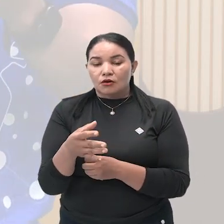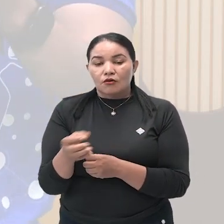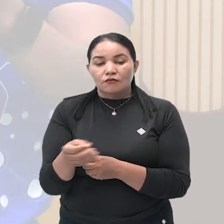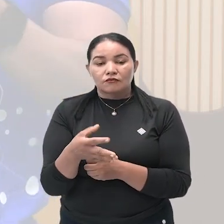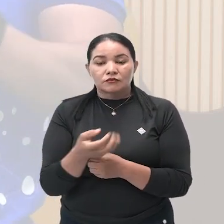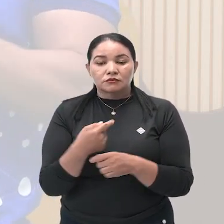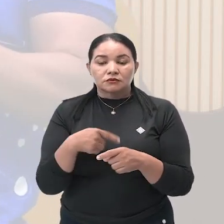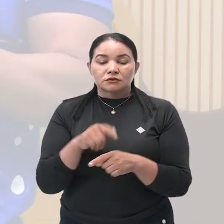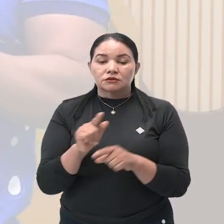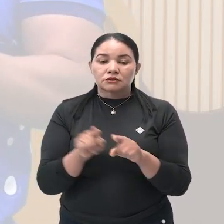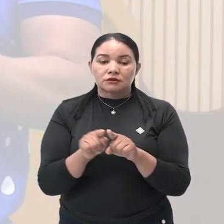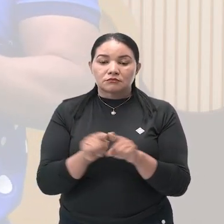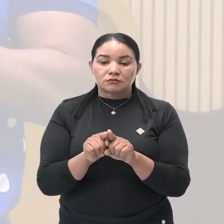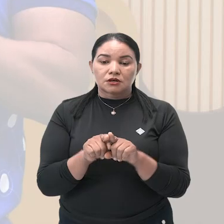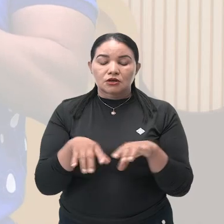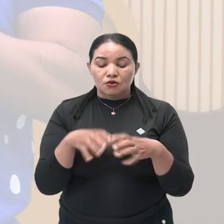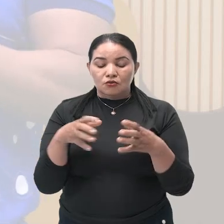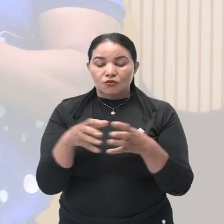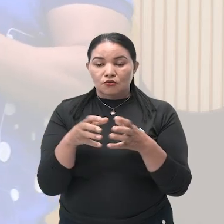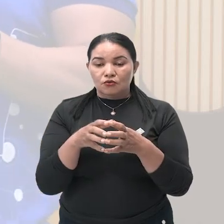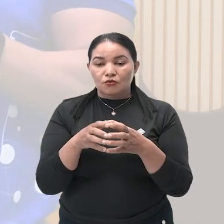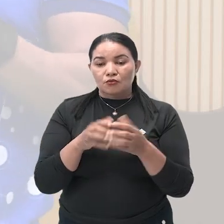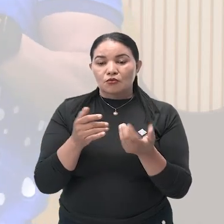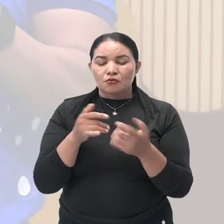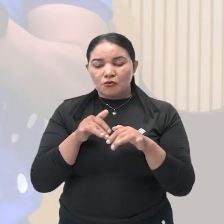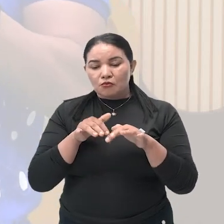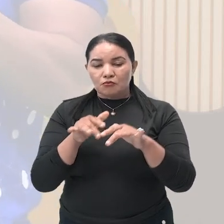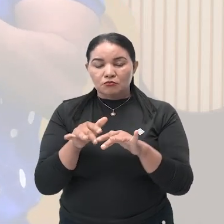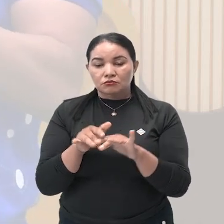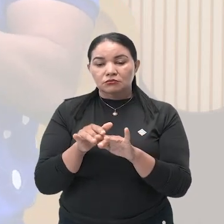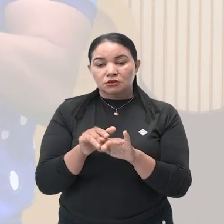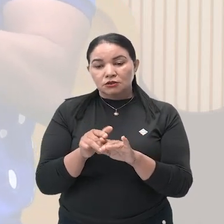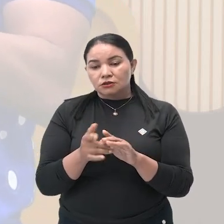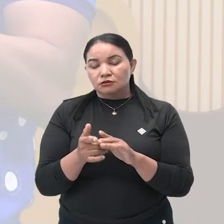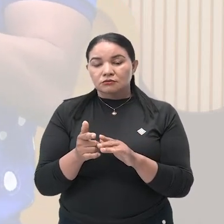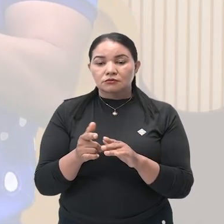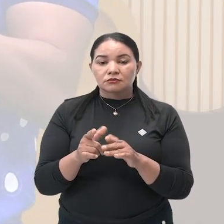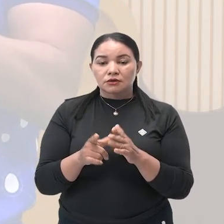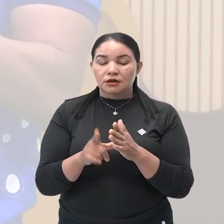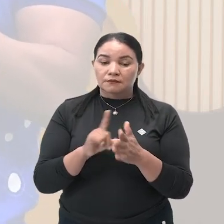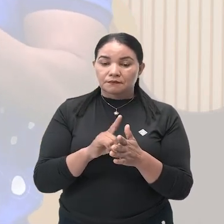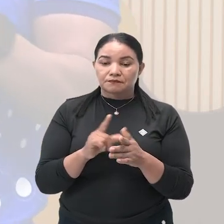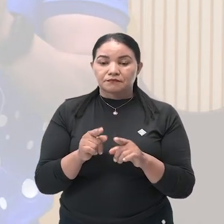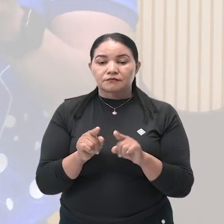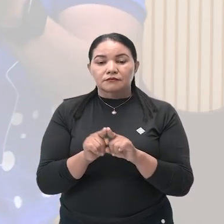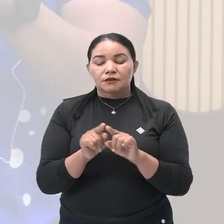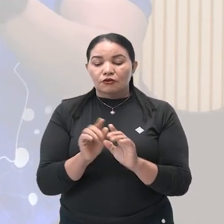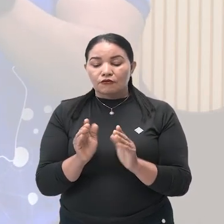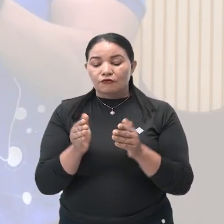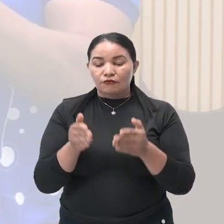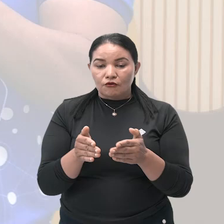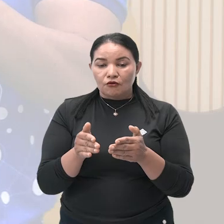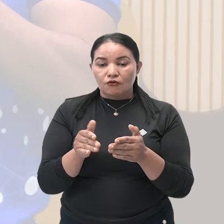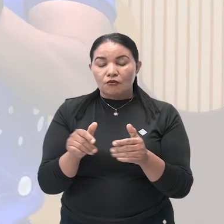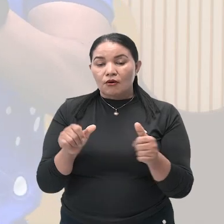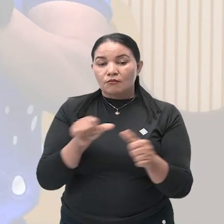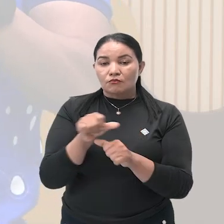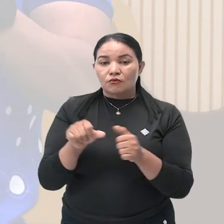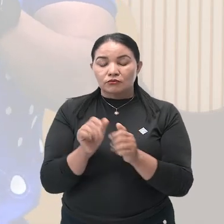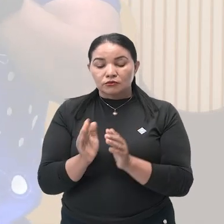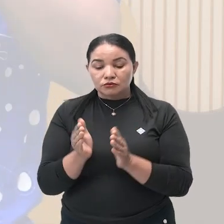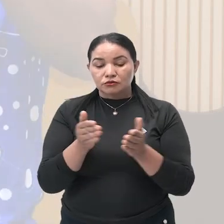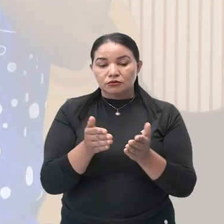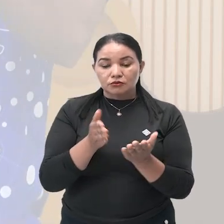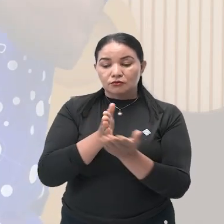movimentos sociais contemporâneos. O que muda, professor? Muda um pouco o foco, por assim dizer, tá bom? Então, a luta vai se direcionar mais à luta